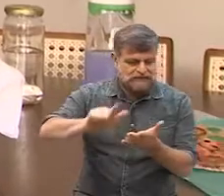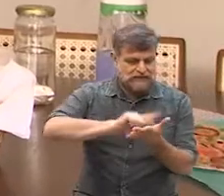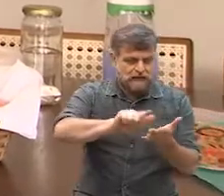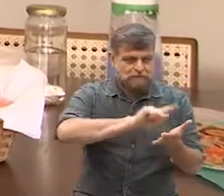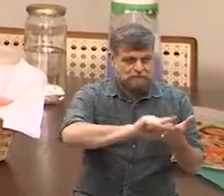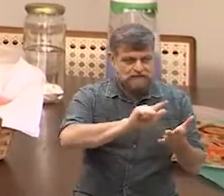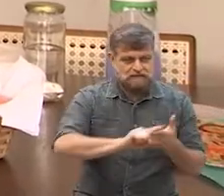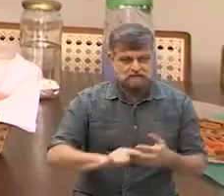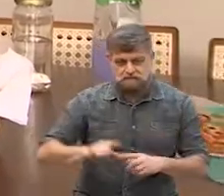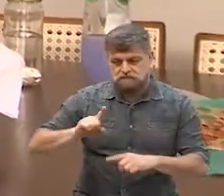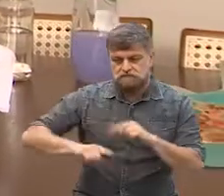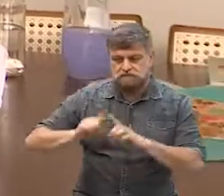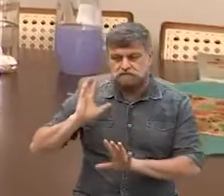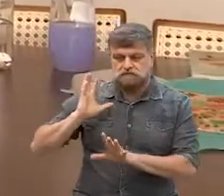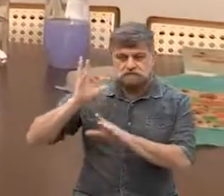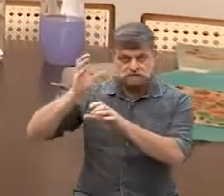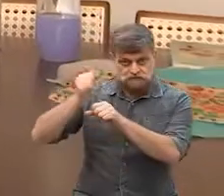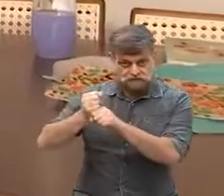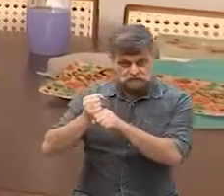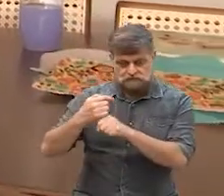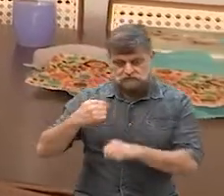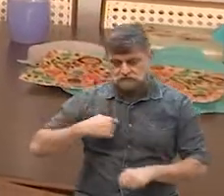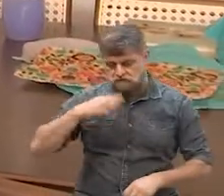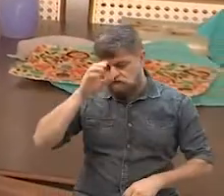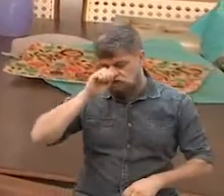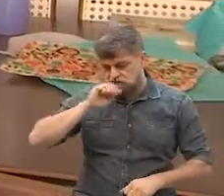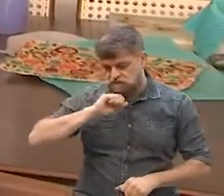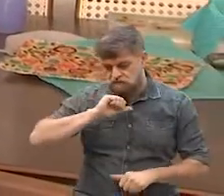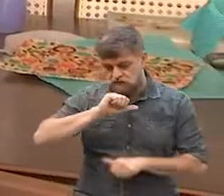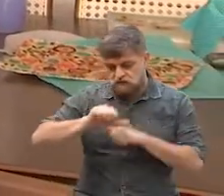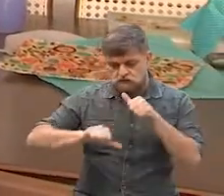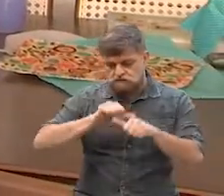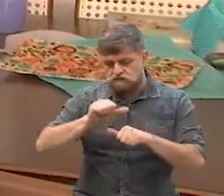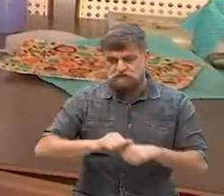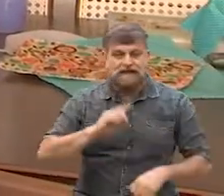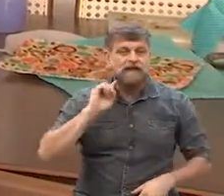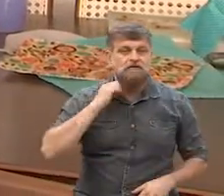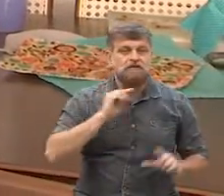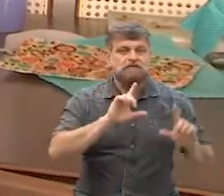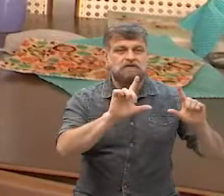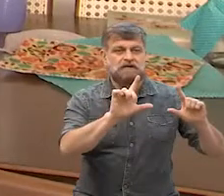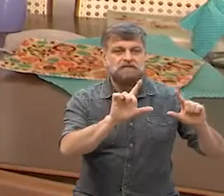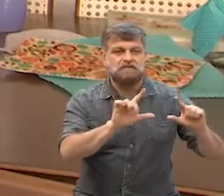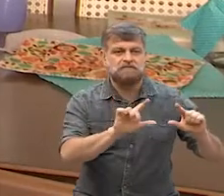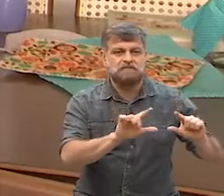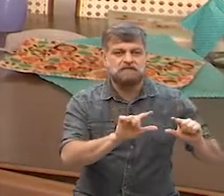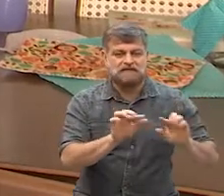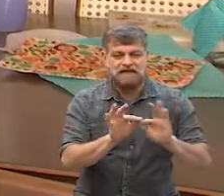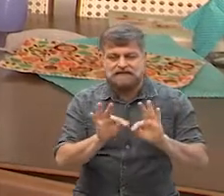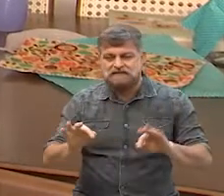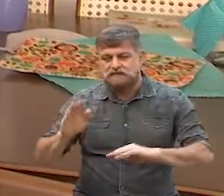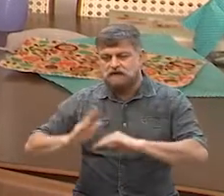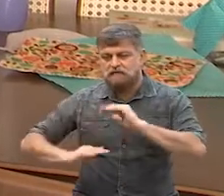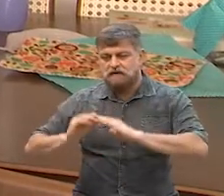vão sendo trocadas e seu lixo vai diminuindo. E isso é muito simples de fazer hoje porque a gente tem muita opção